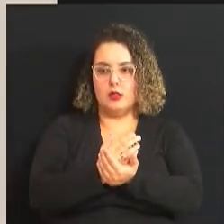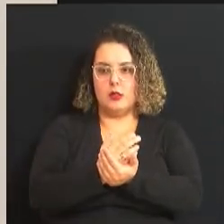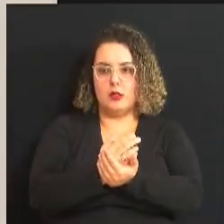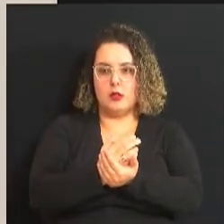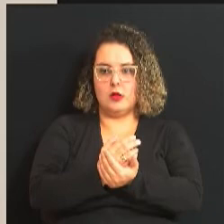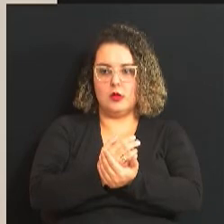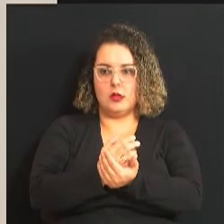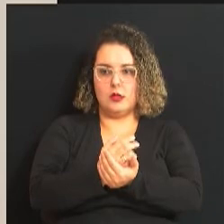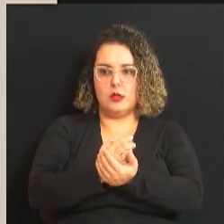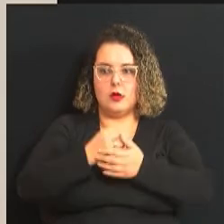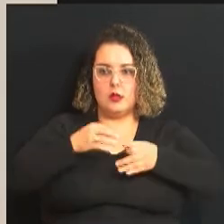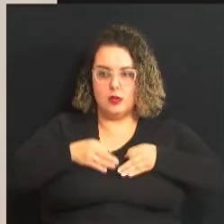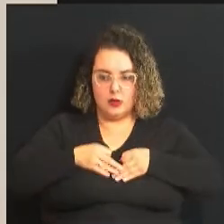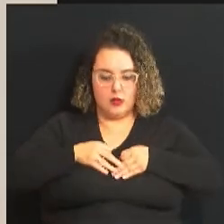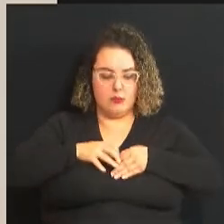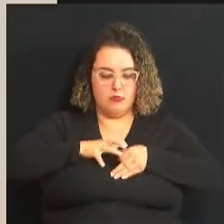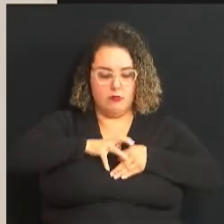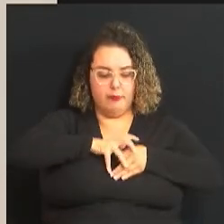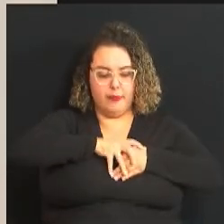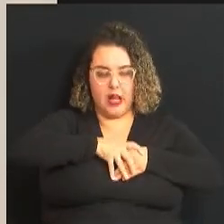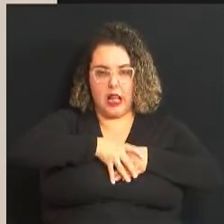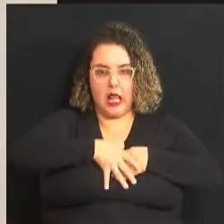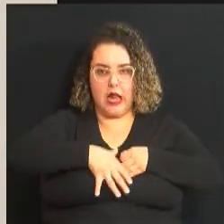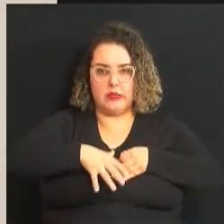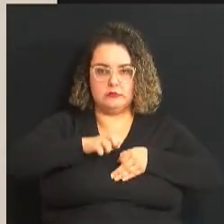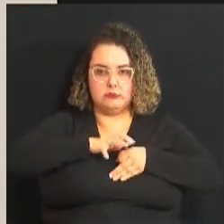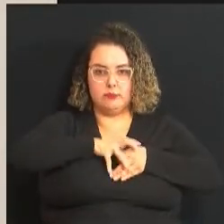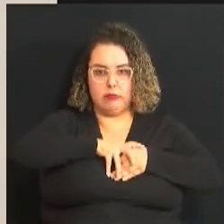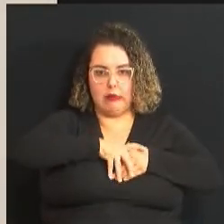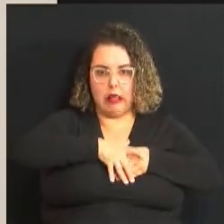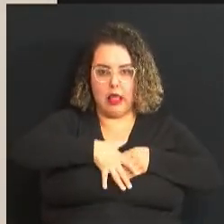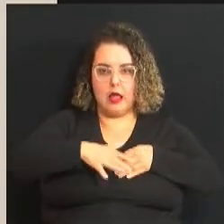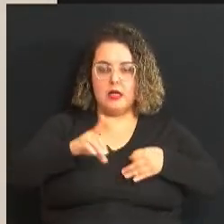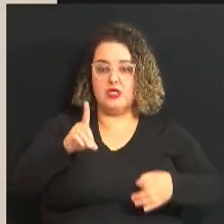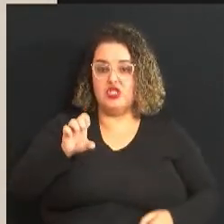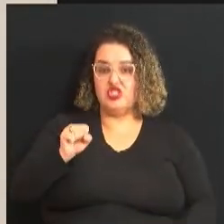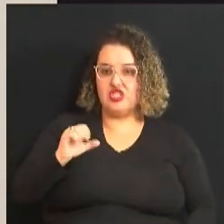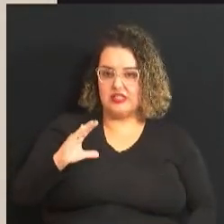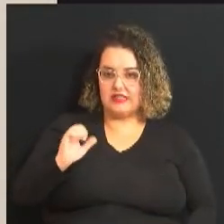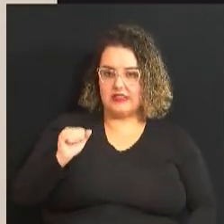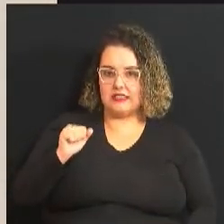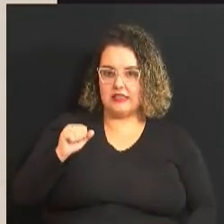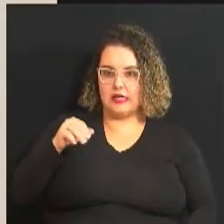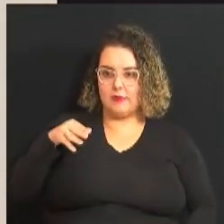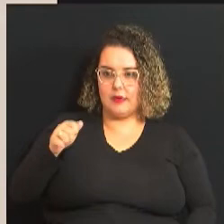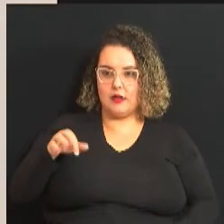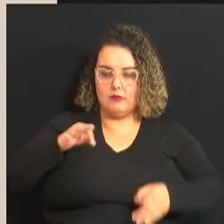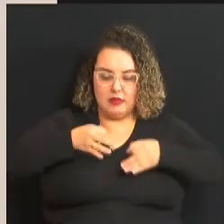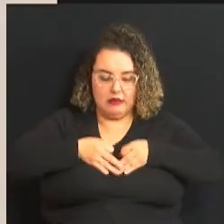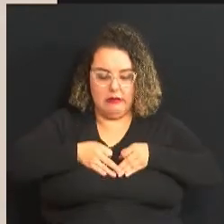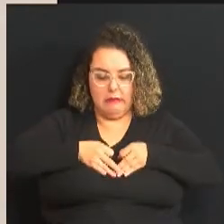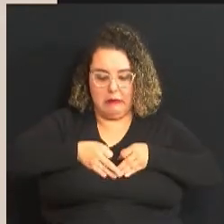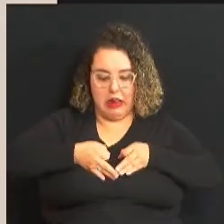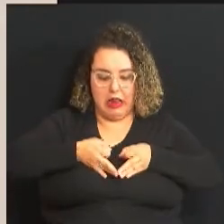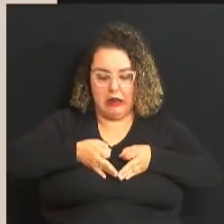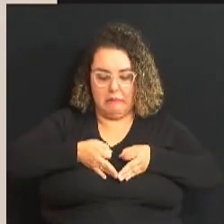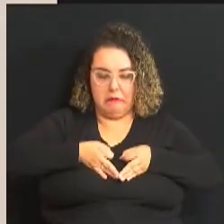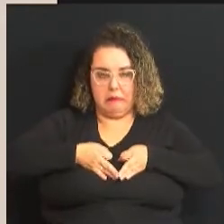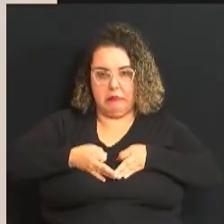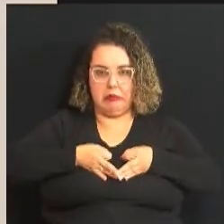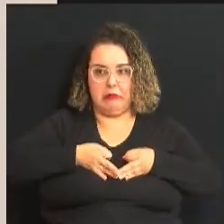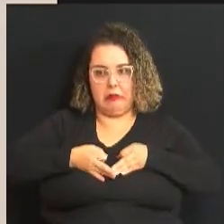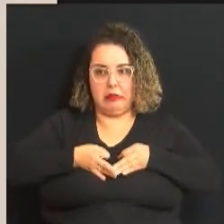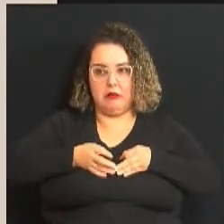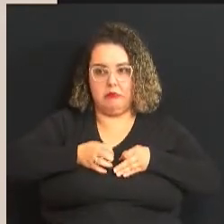descamar o seu útero. Então, o útero vai desmoronar, a parte interna, que é o endométrio, vai